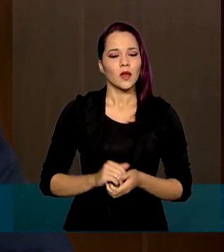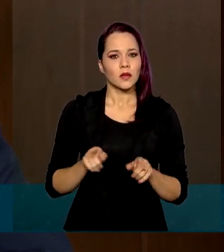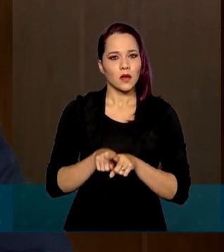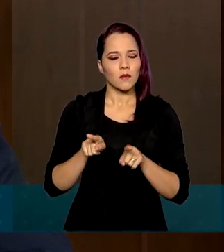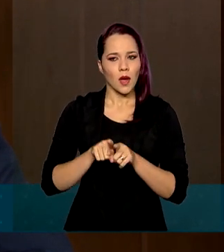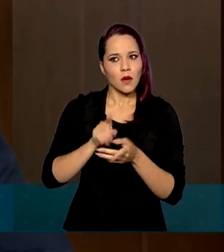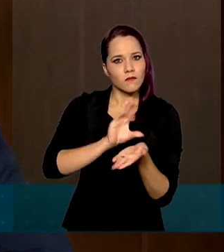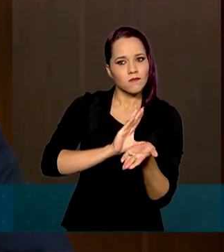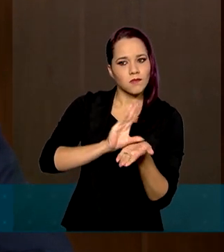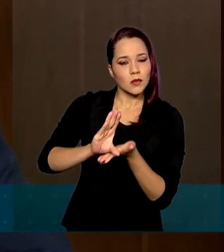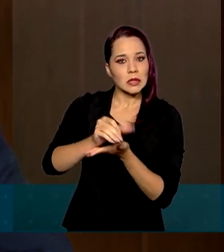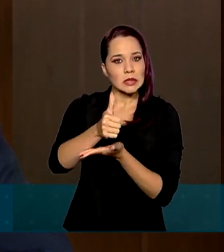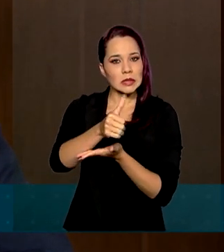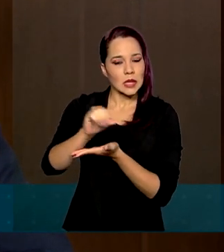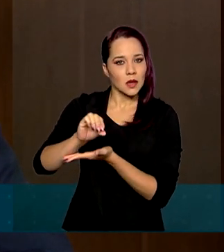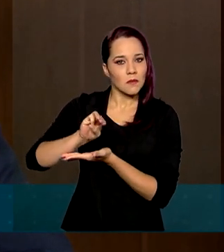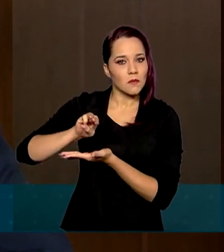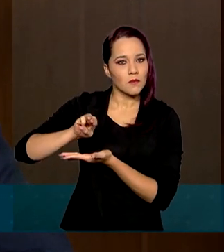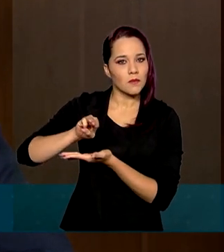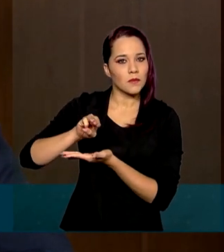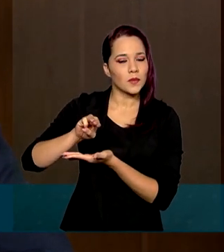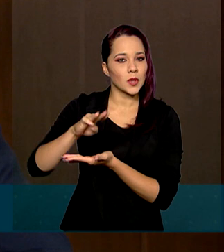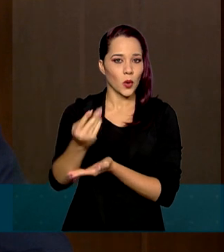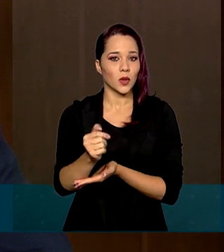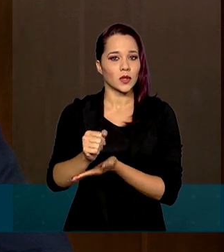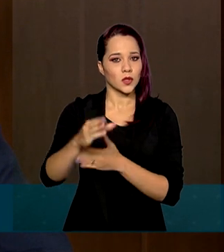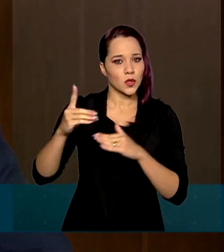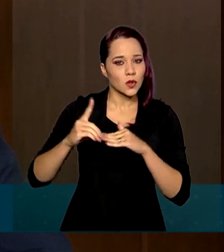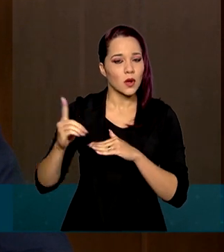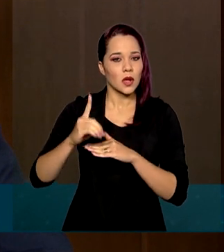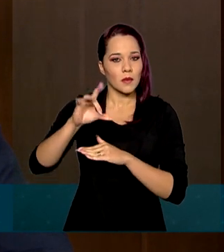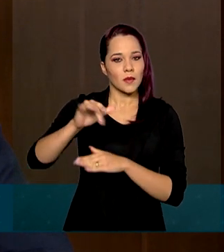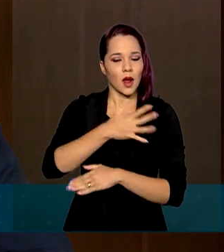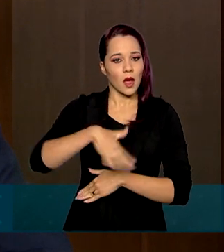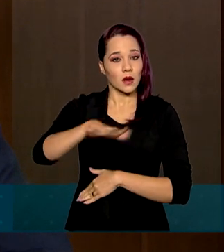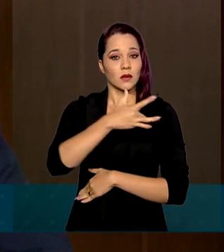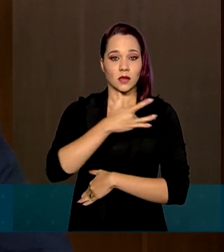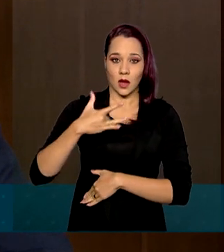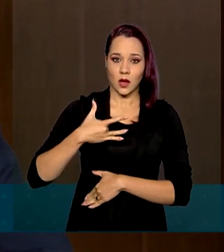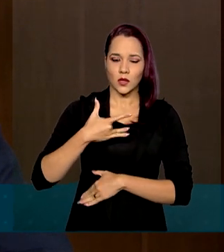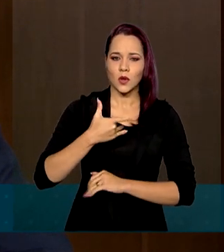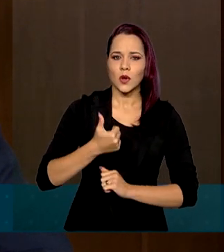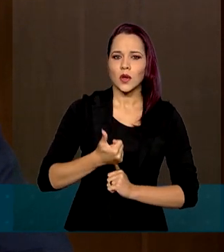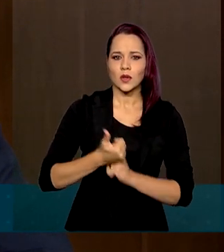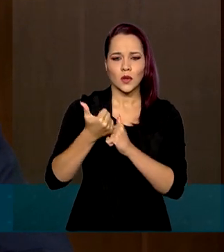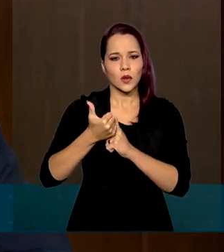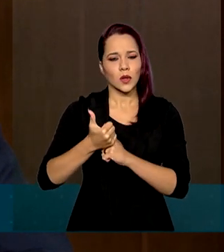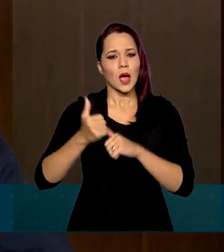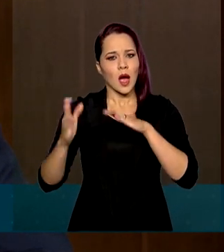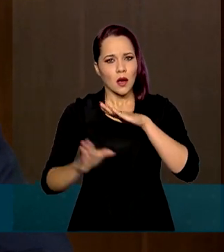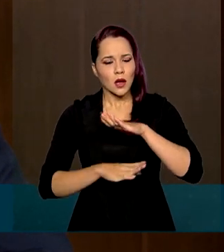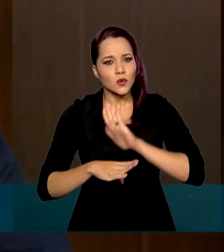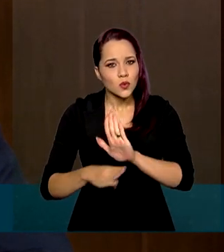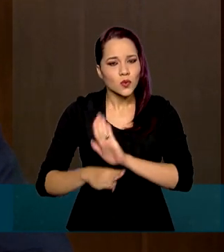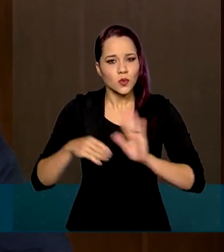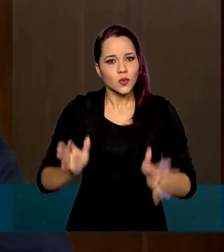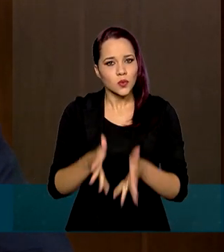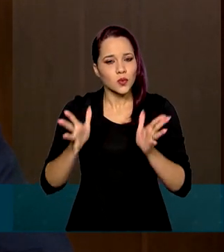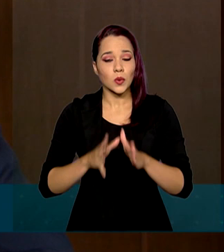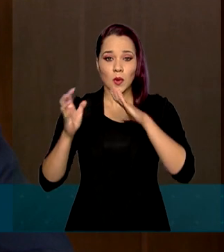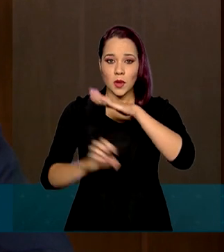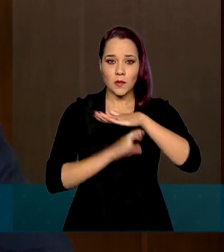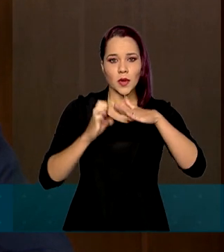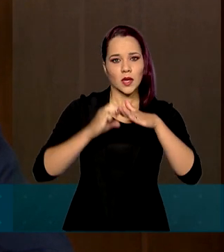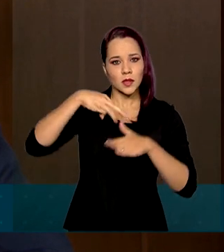mais de 100 bilhões de dólares para ações de saúde. Socorro a pequenas e microempresas, assim